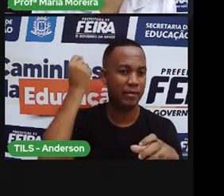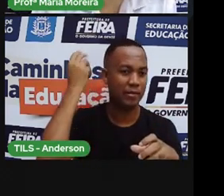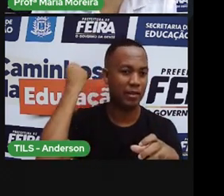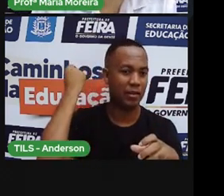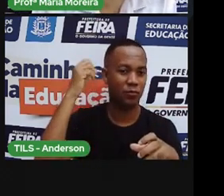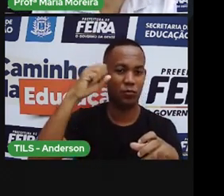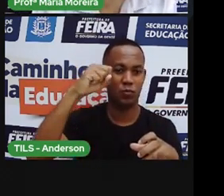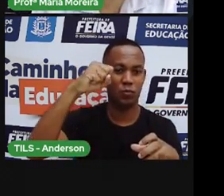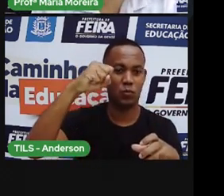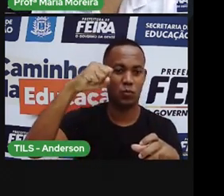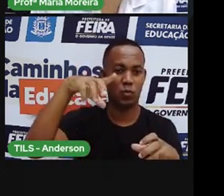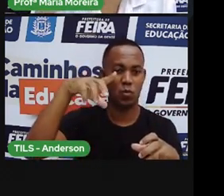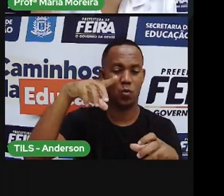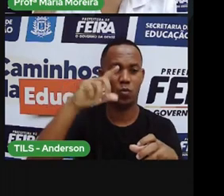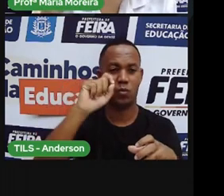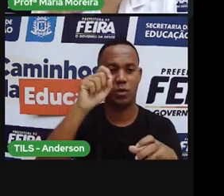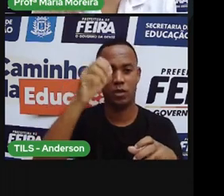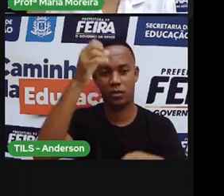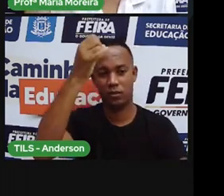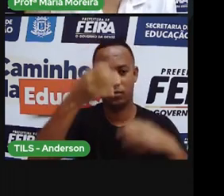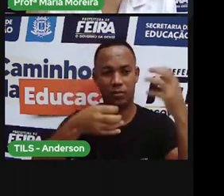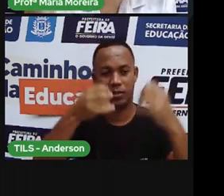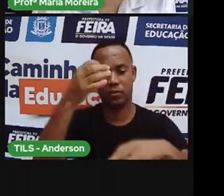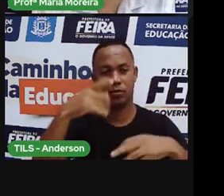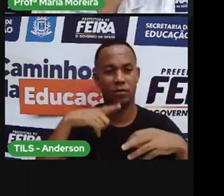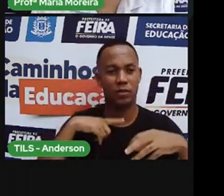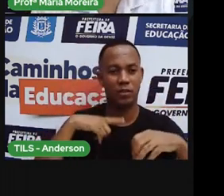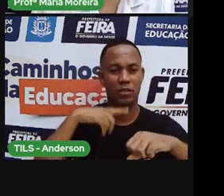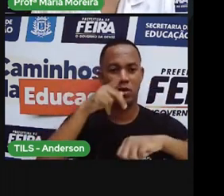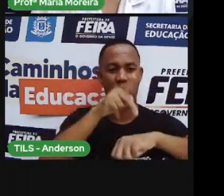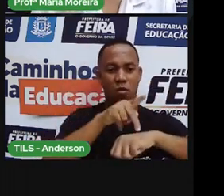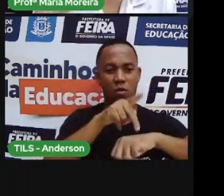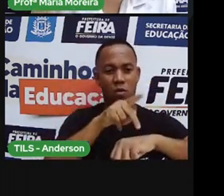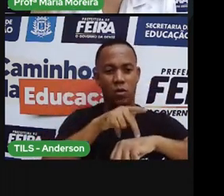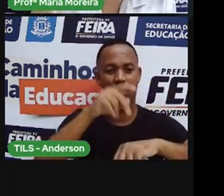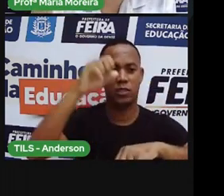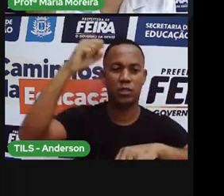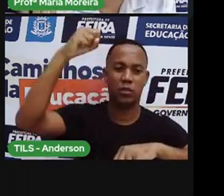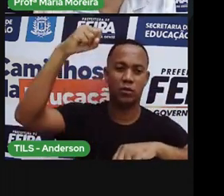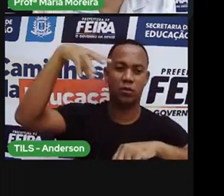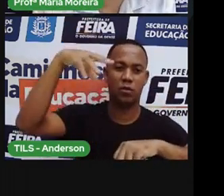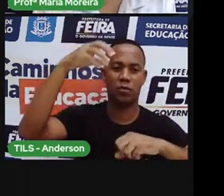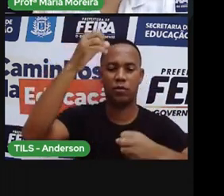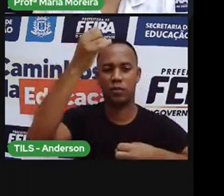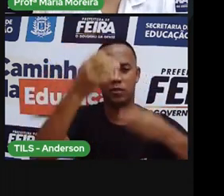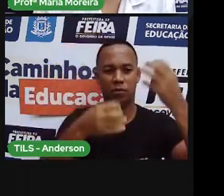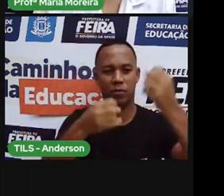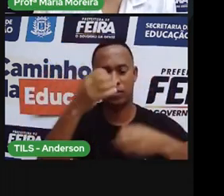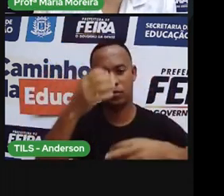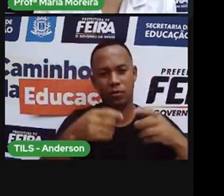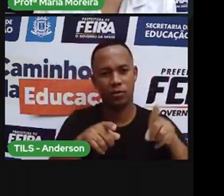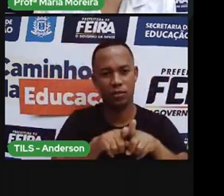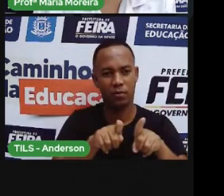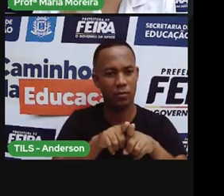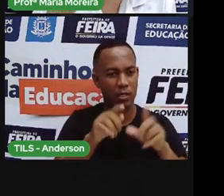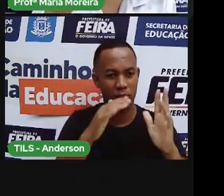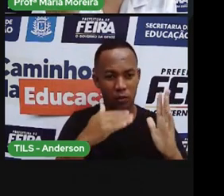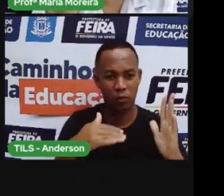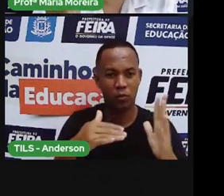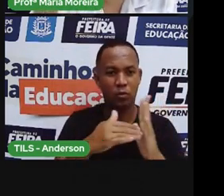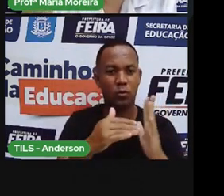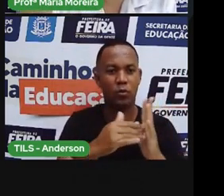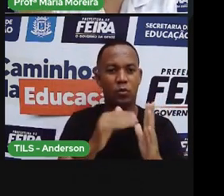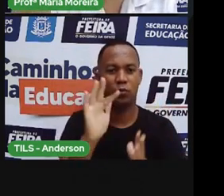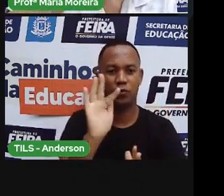solo? Lembra que a Pra falou que tinham rochas no solo? E que a gente falou da mineradora, tudo isso que tinha,